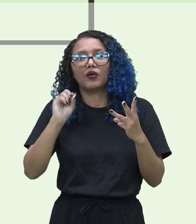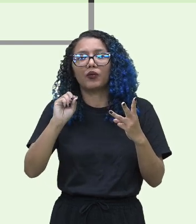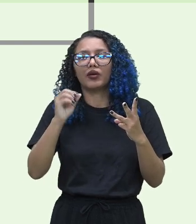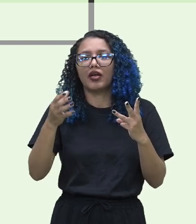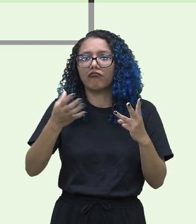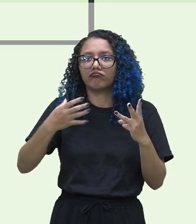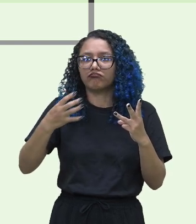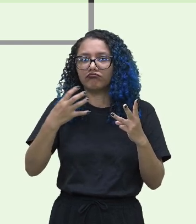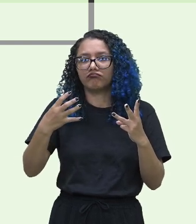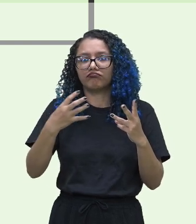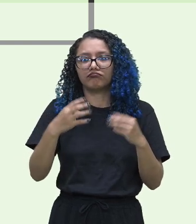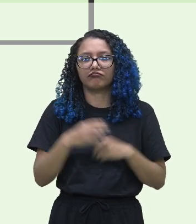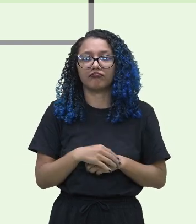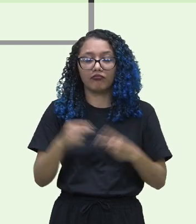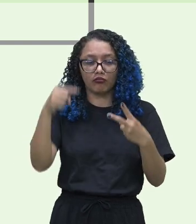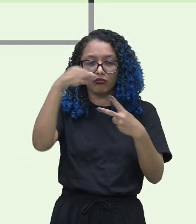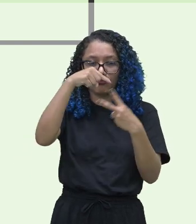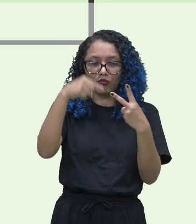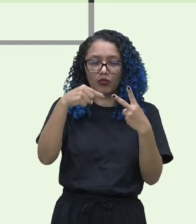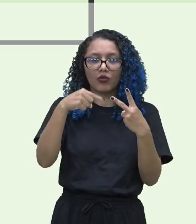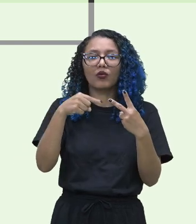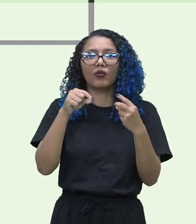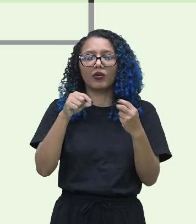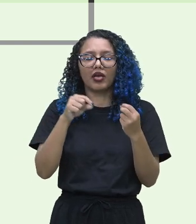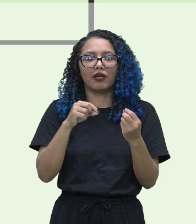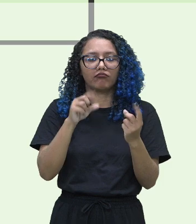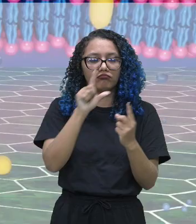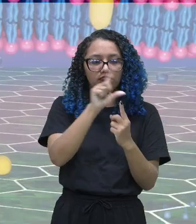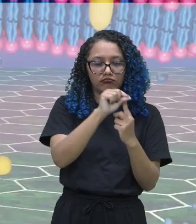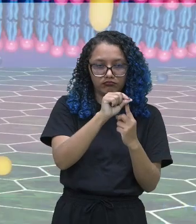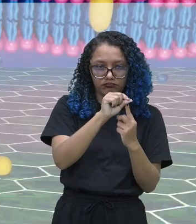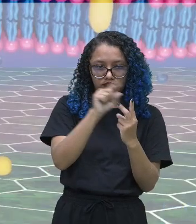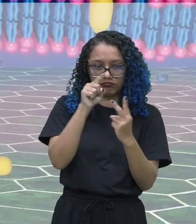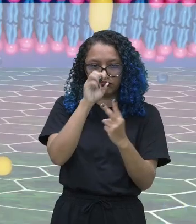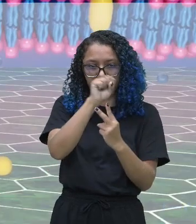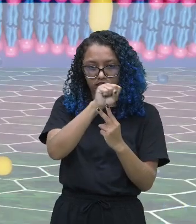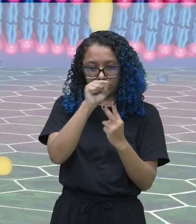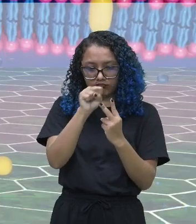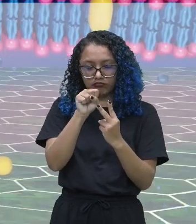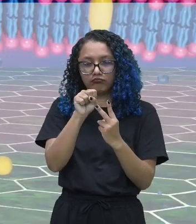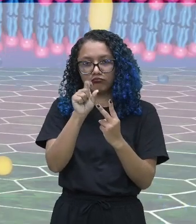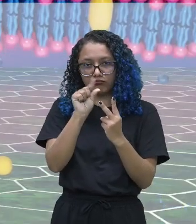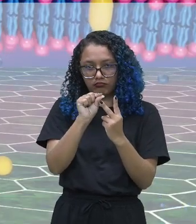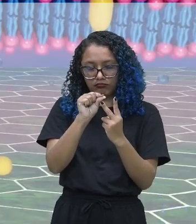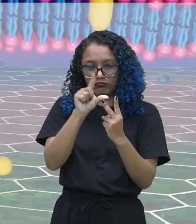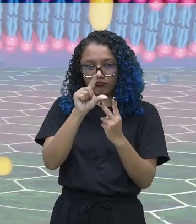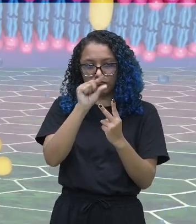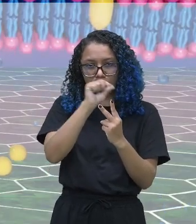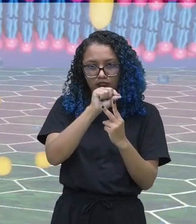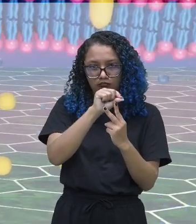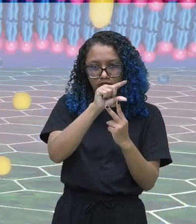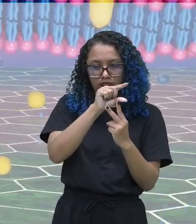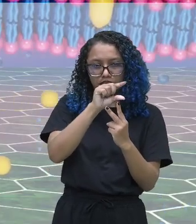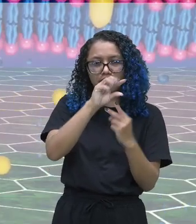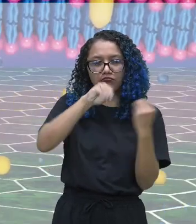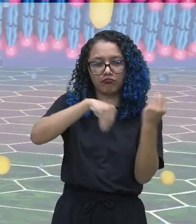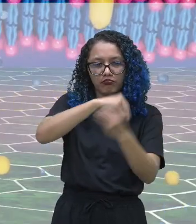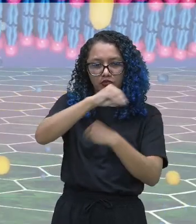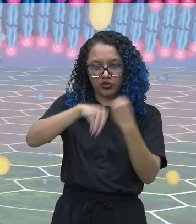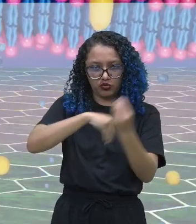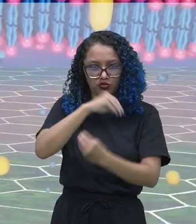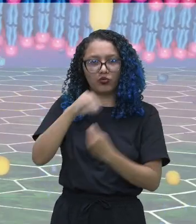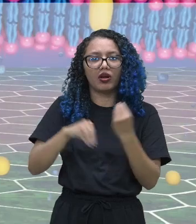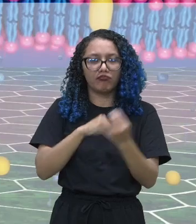há entre estes dois componentes aí, o soluto e o solvente. Então, vamos lá.